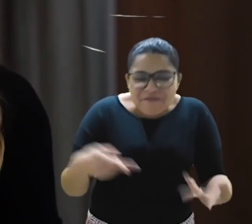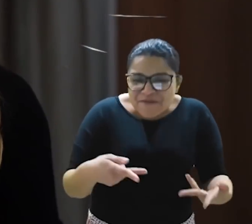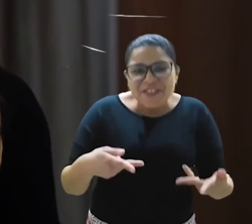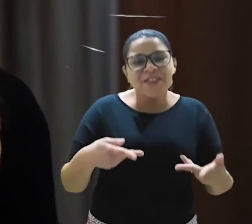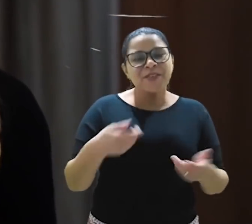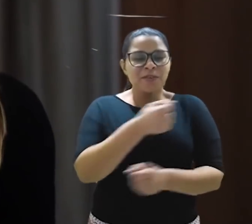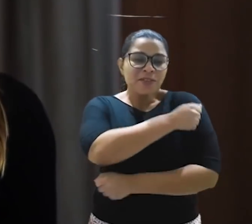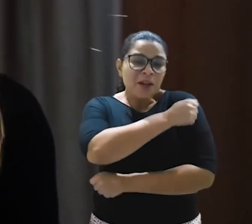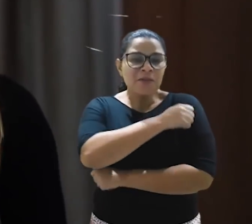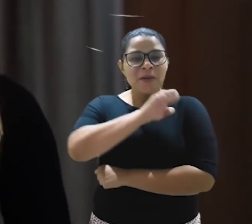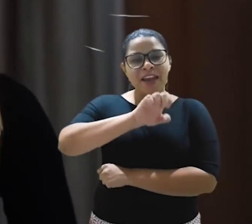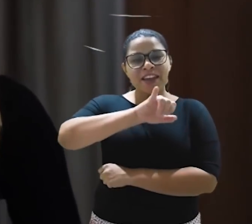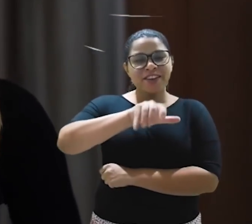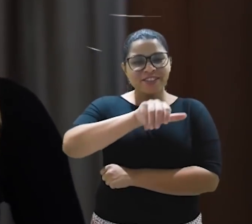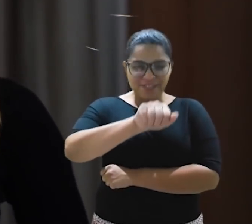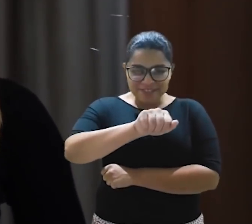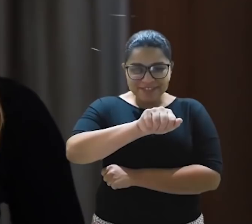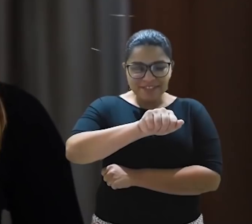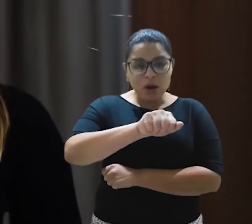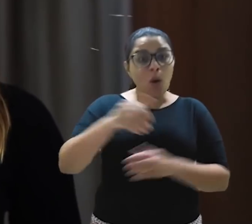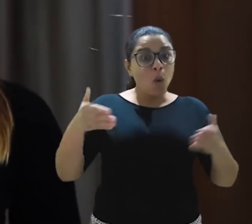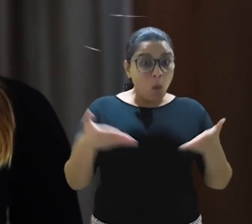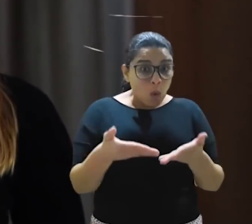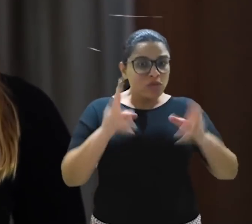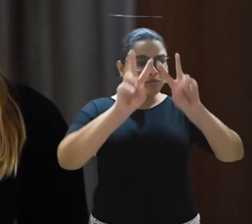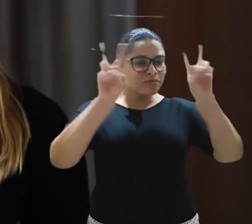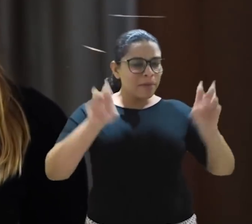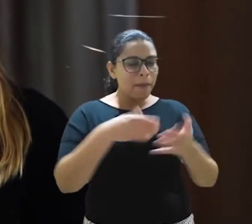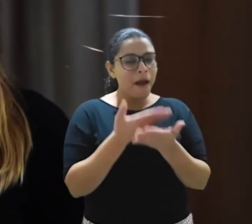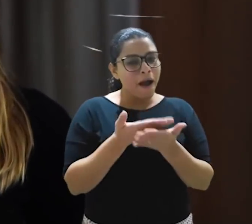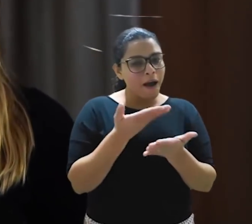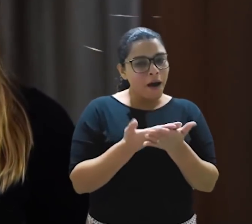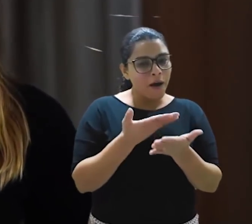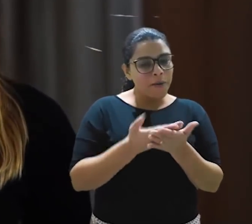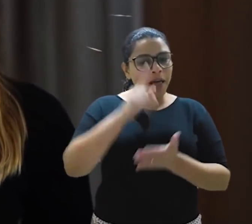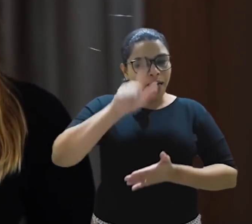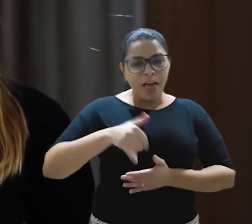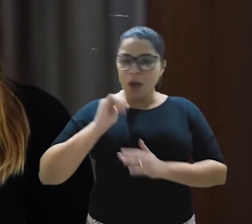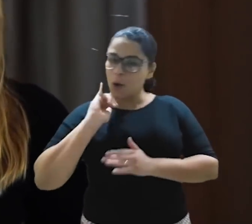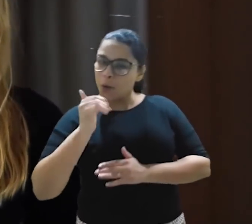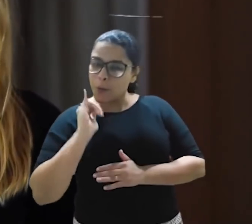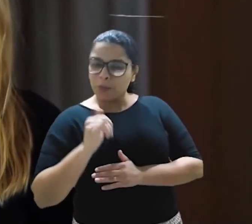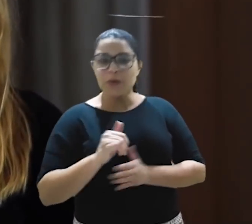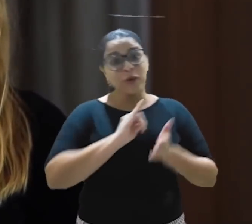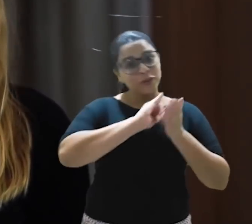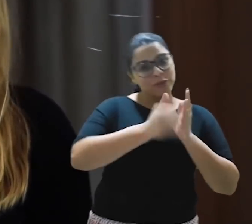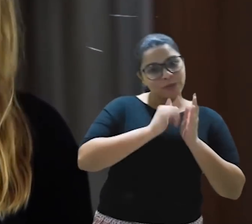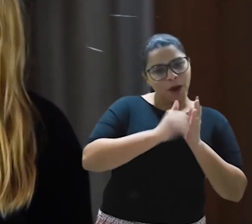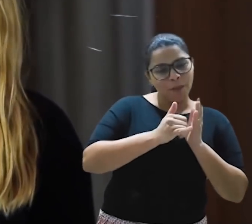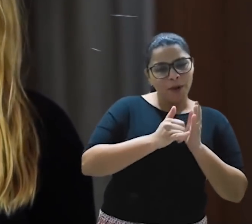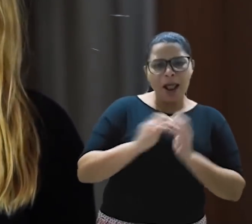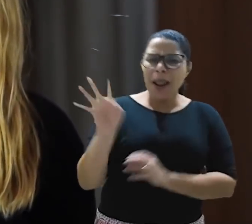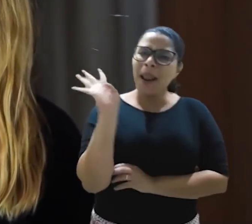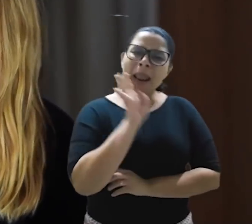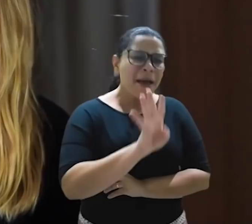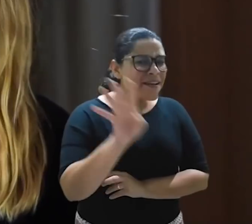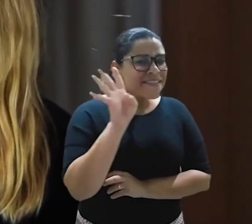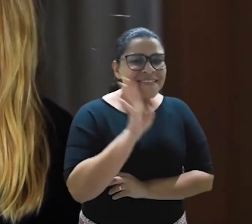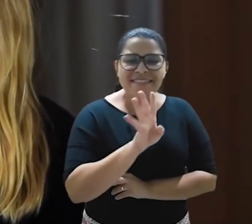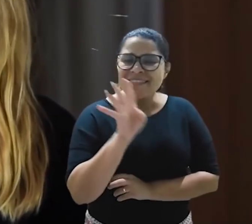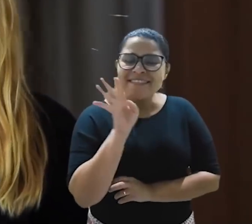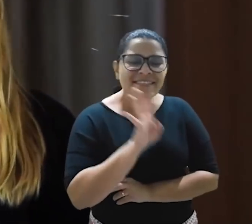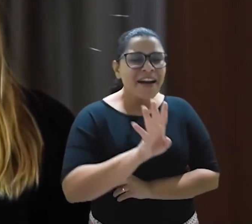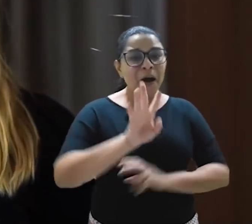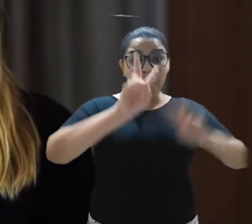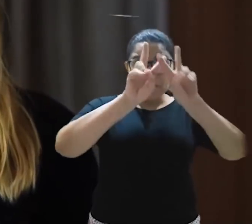Sejam muito bem-vindos, alunos da EJA. Hoje, o tema da nossa aula é sobre conto e fábula. Muito legal esse tema,